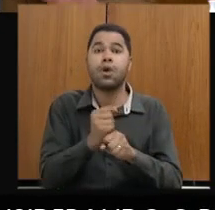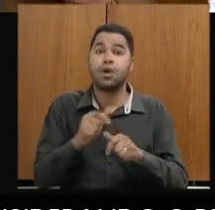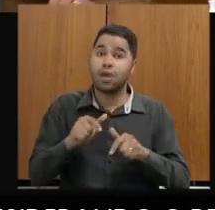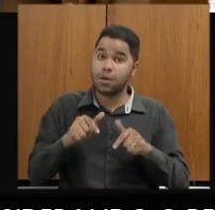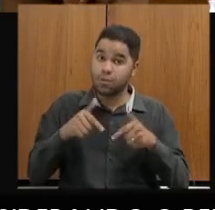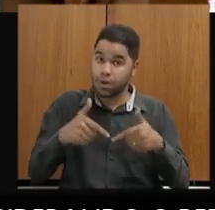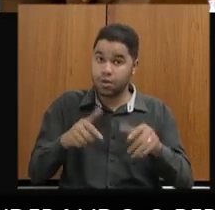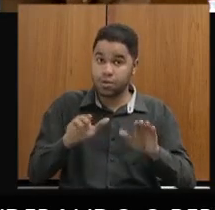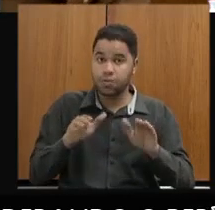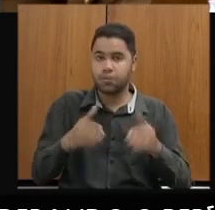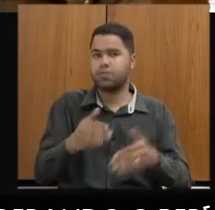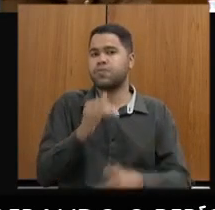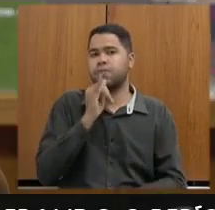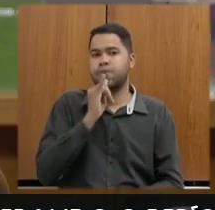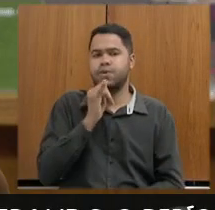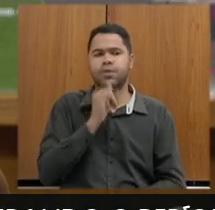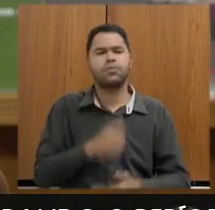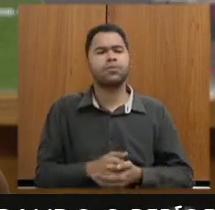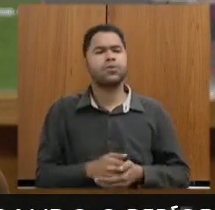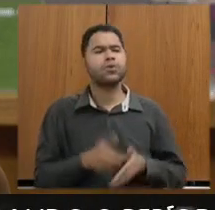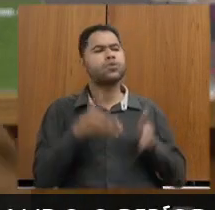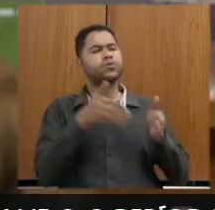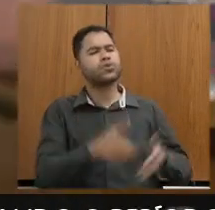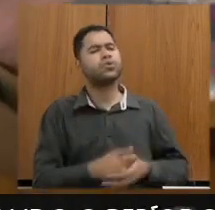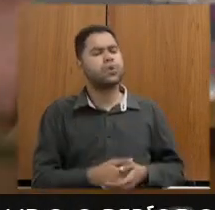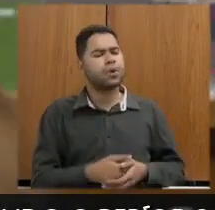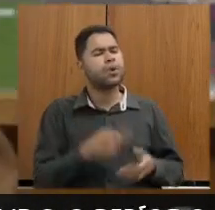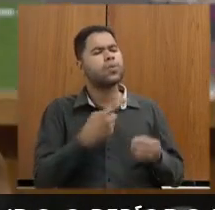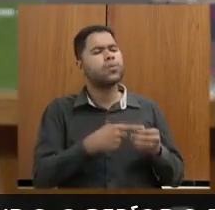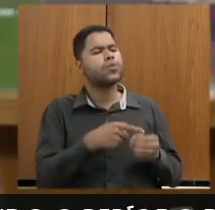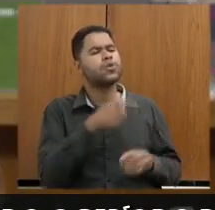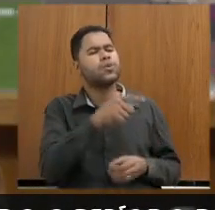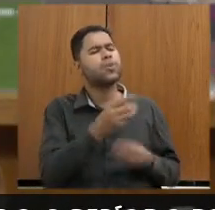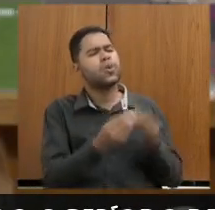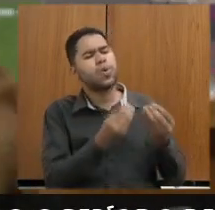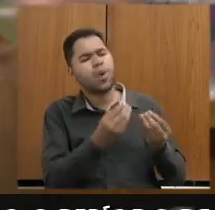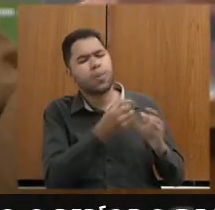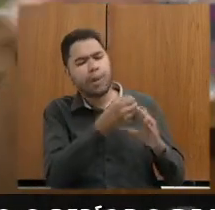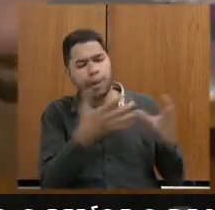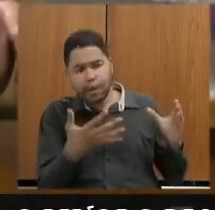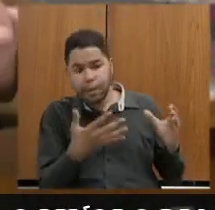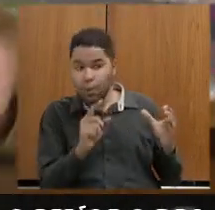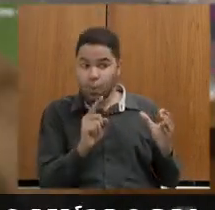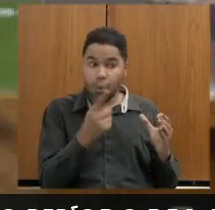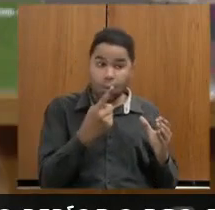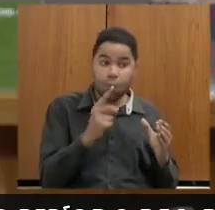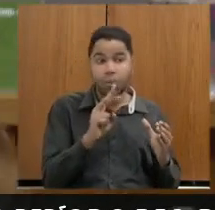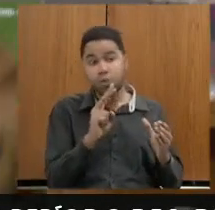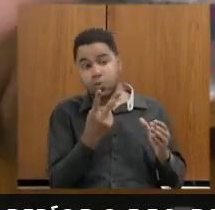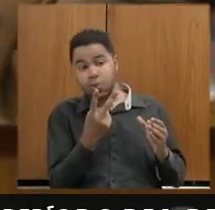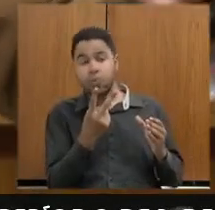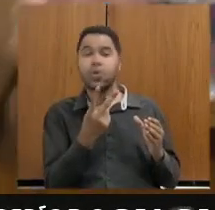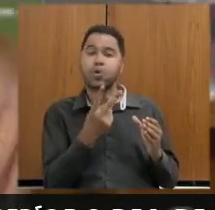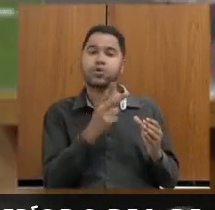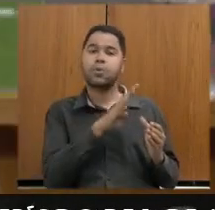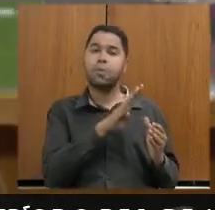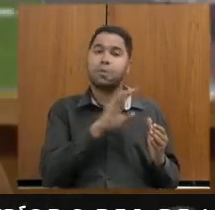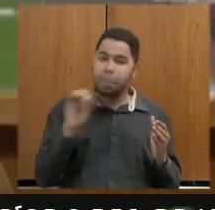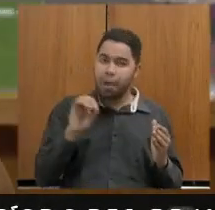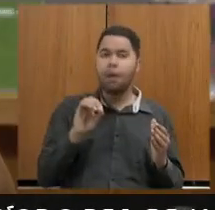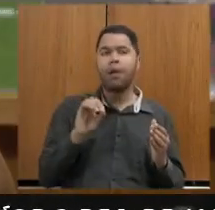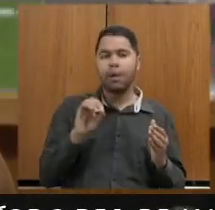atuação específica então por exemplo chega lá e pergunta lá no município tal como é que tá as características e vi uma teve duas ocorrências a